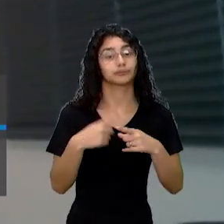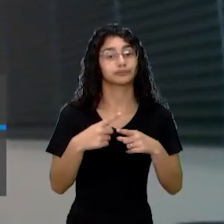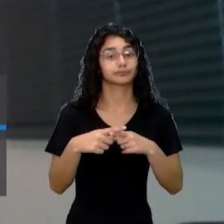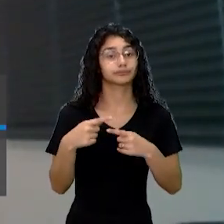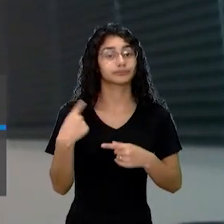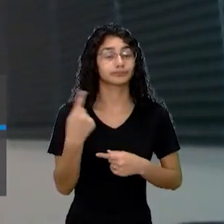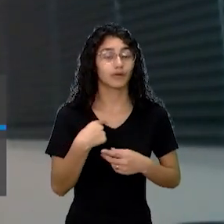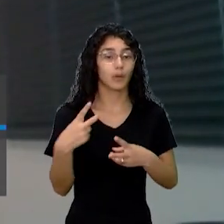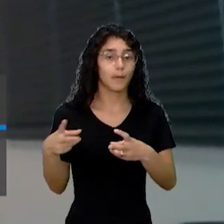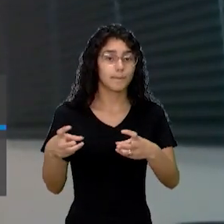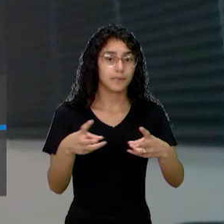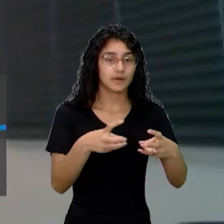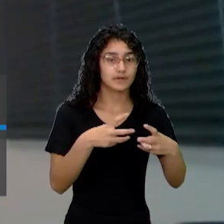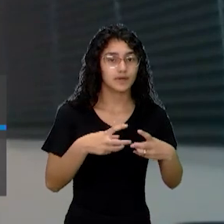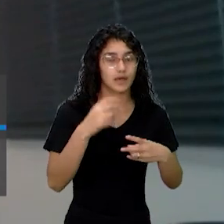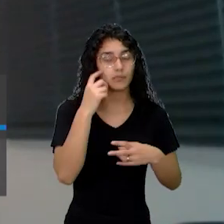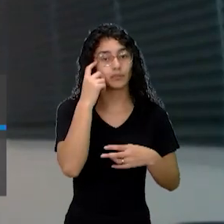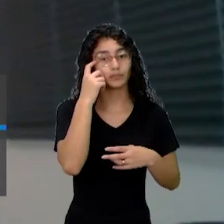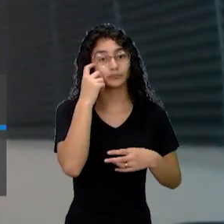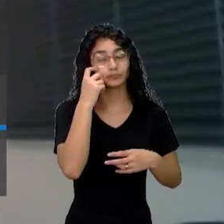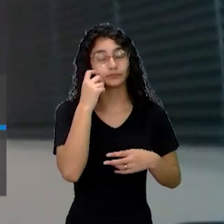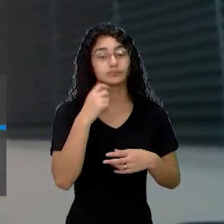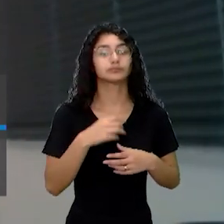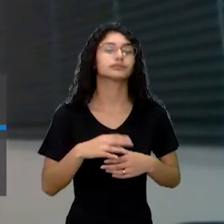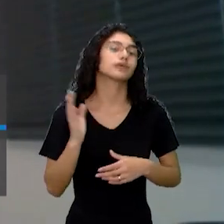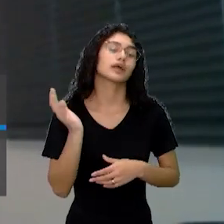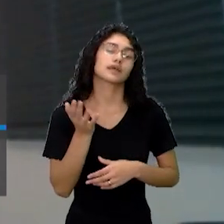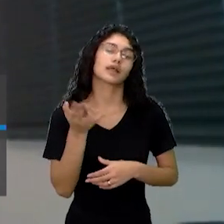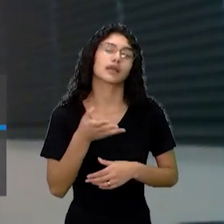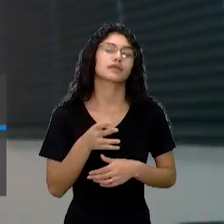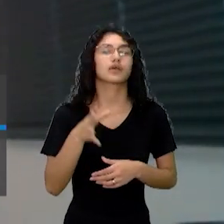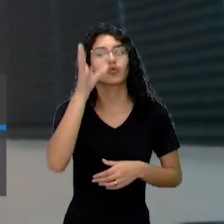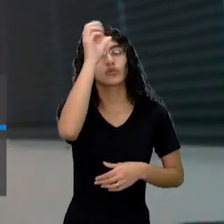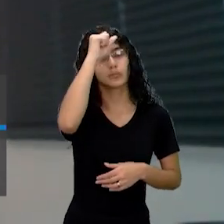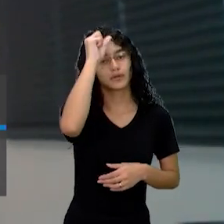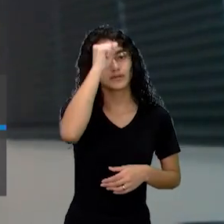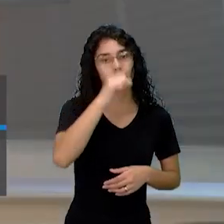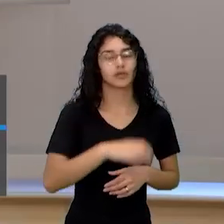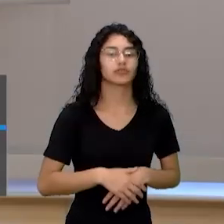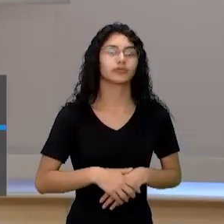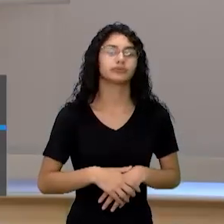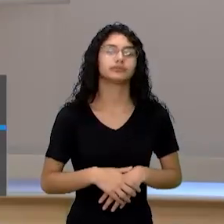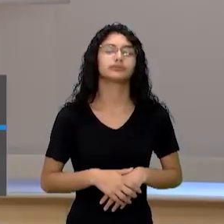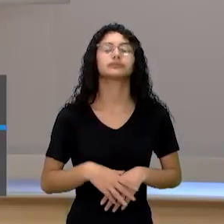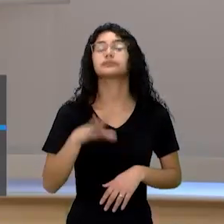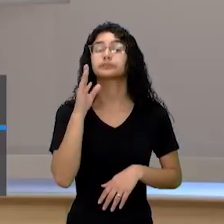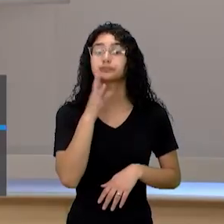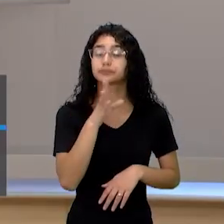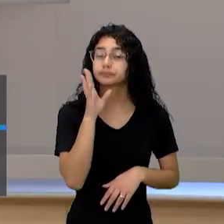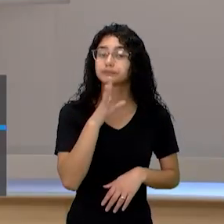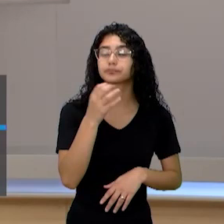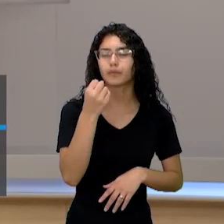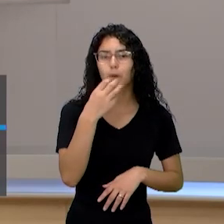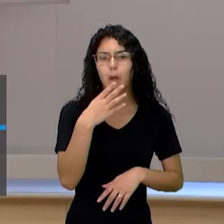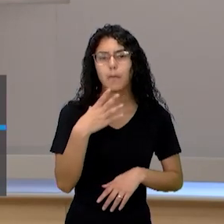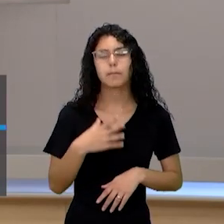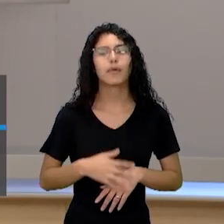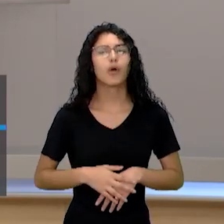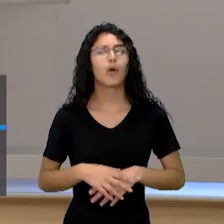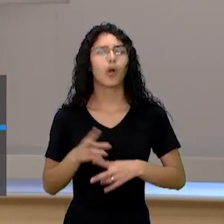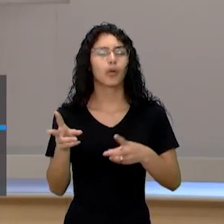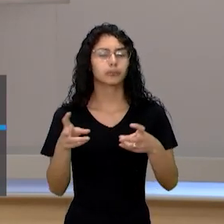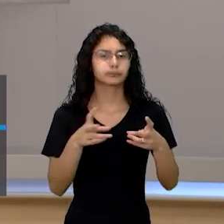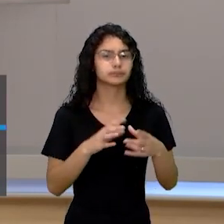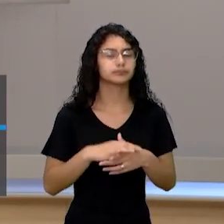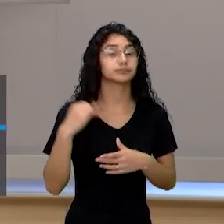do psicólogo, geralmente é num processo de aceleração de estudos. Que bom, Denise, que legal, que bom ouvir isso de você. É